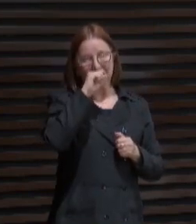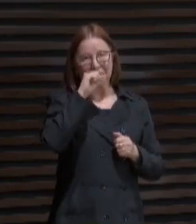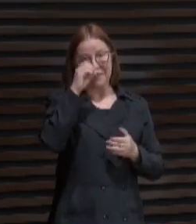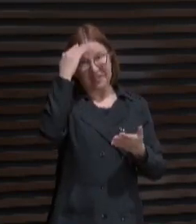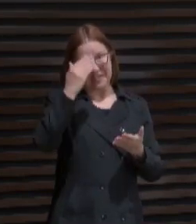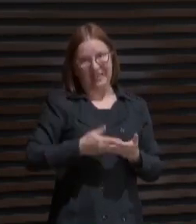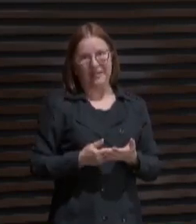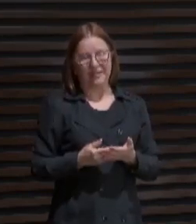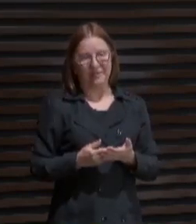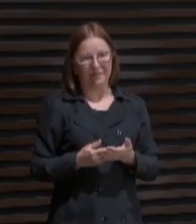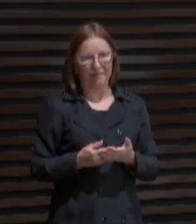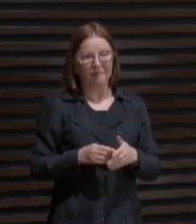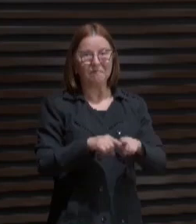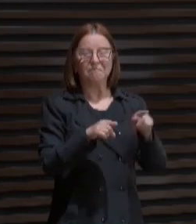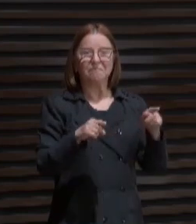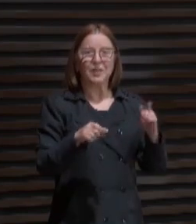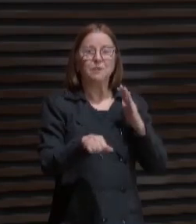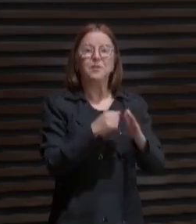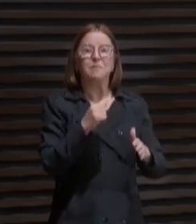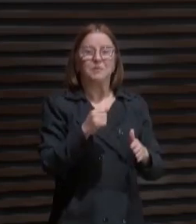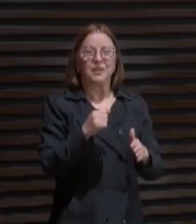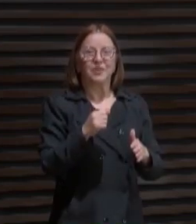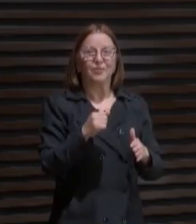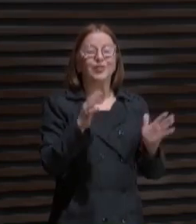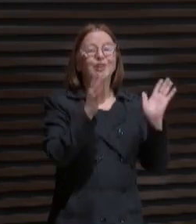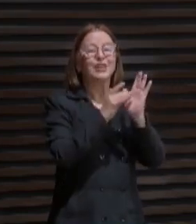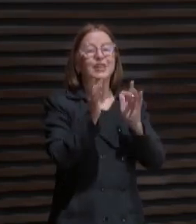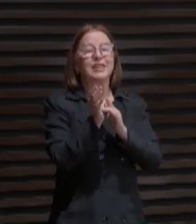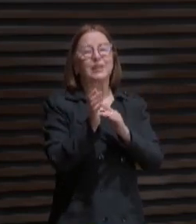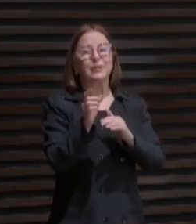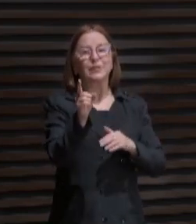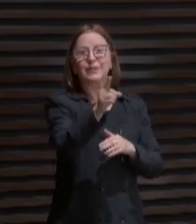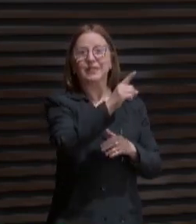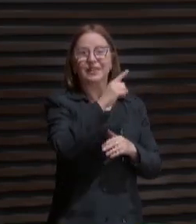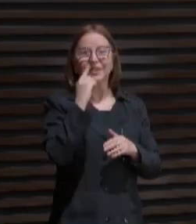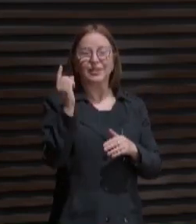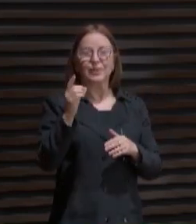de encontro é Jesus, em todas as hipóteses.